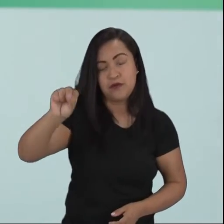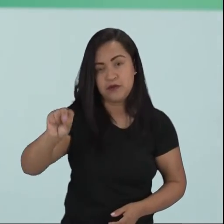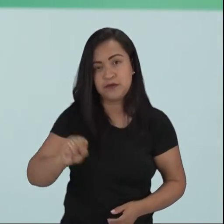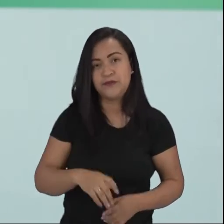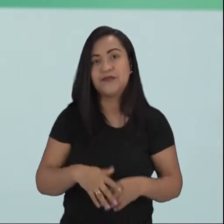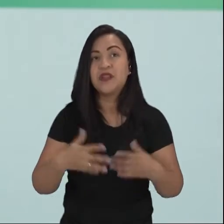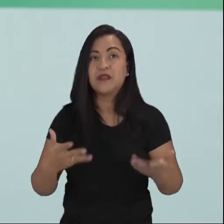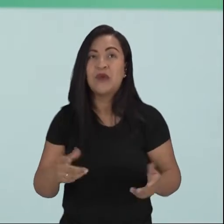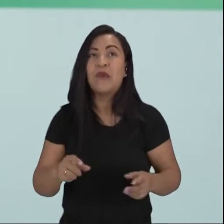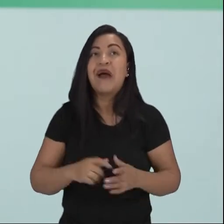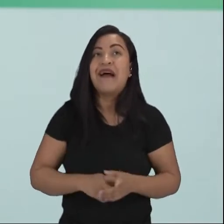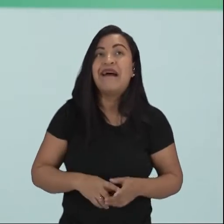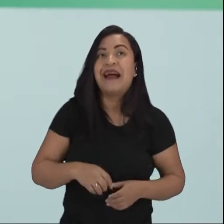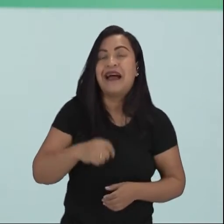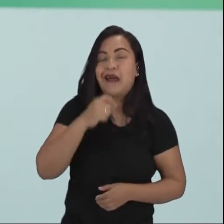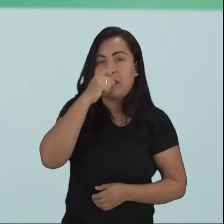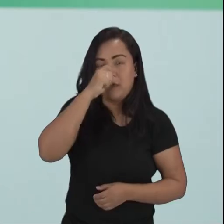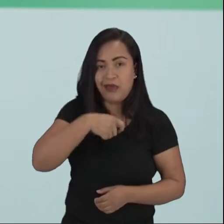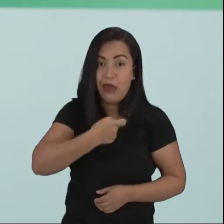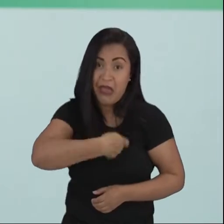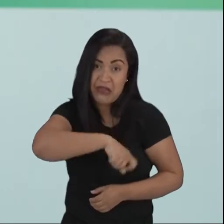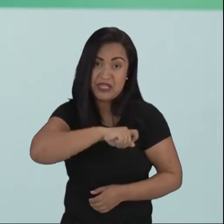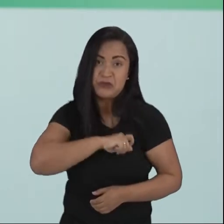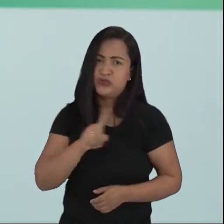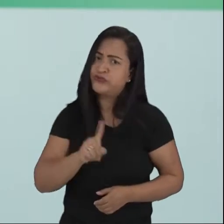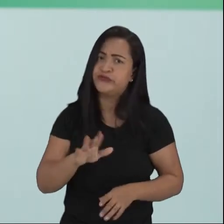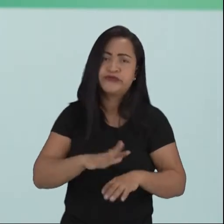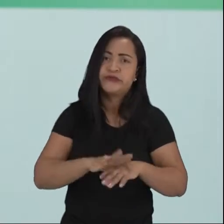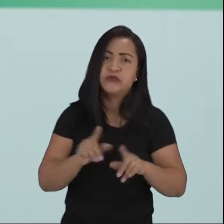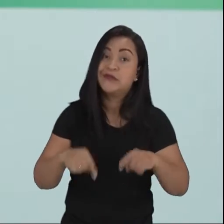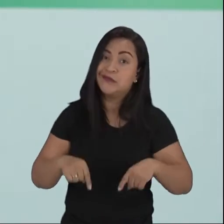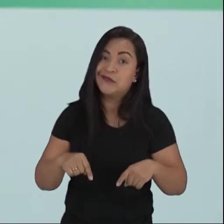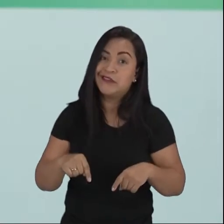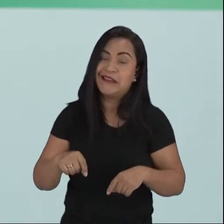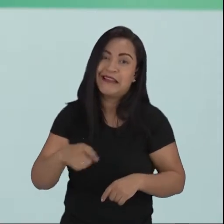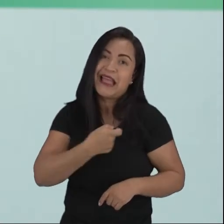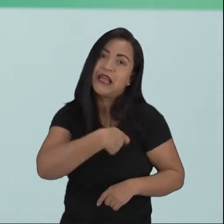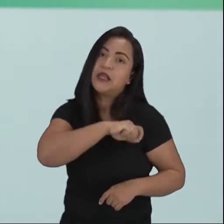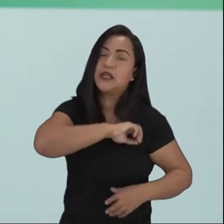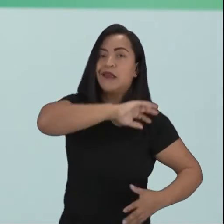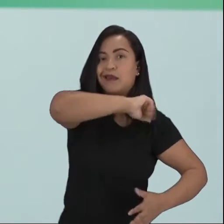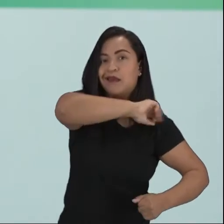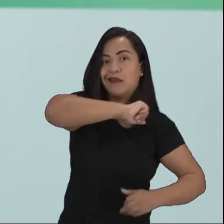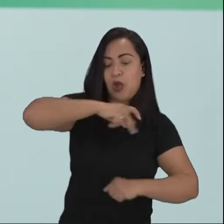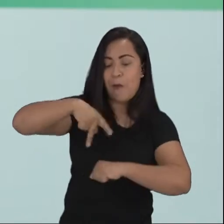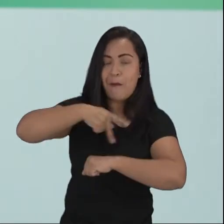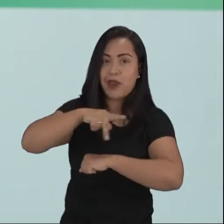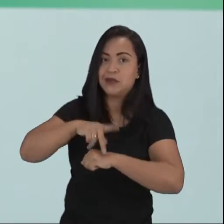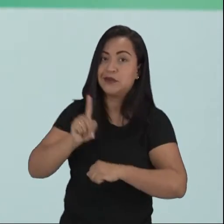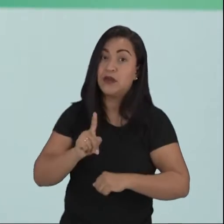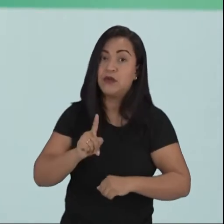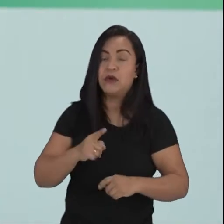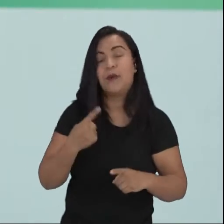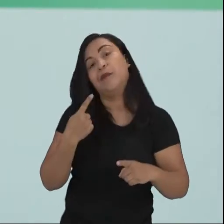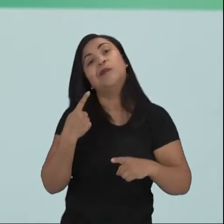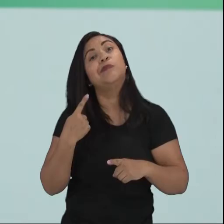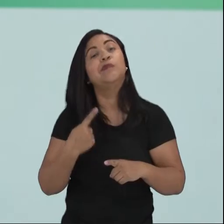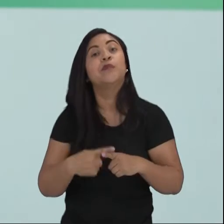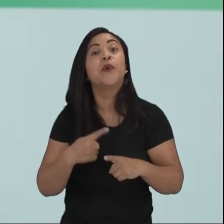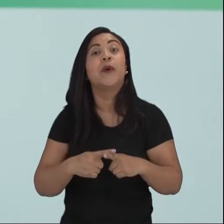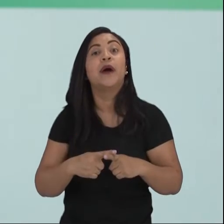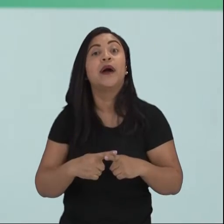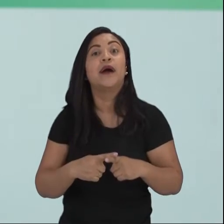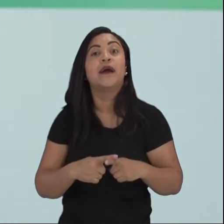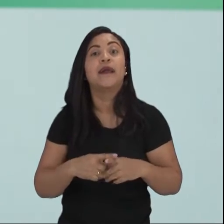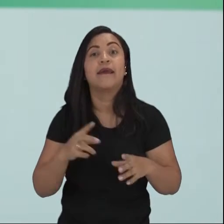nos Estados Unidos ou até mesmo na Europa Ocidental, na França praticamente. E por que não é espanhola? A Espanha